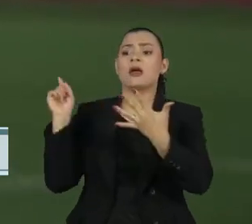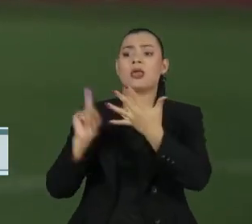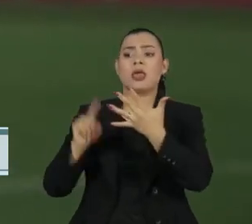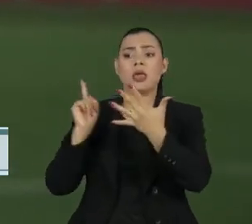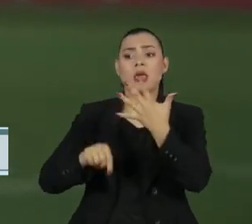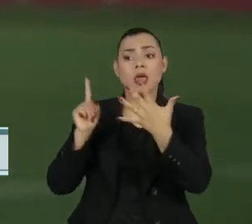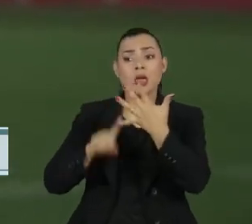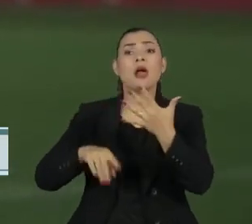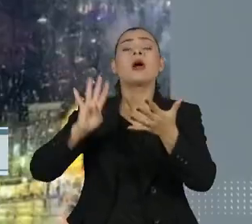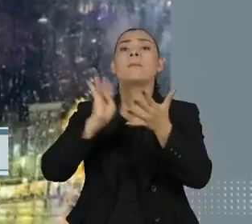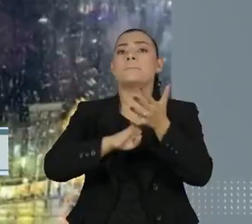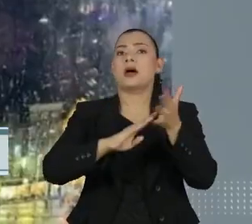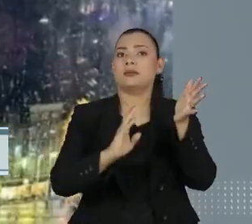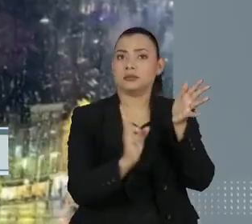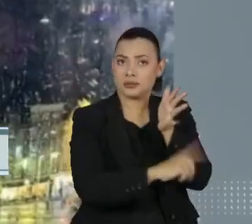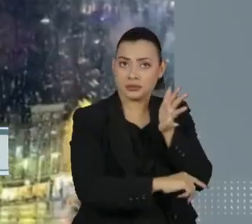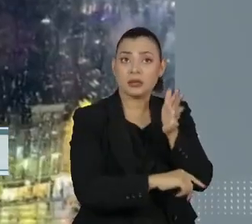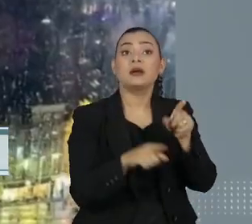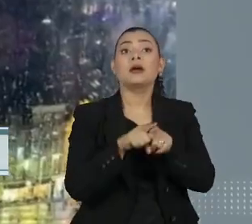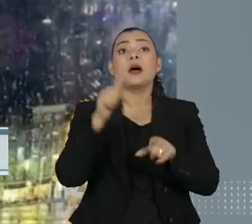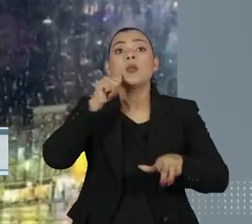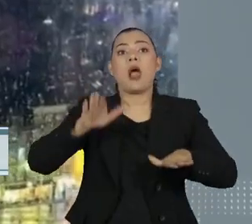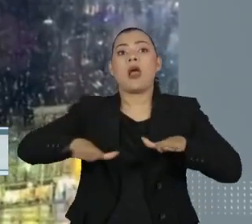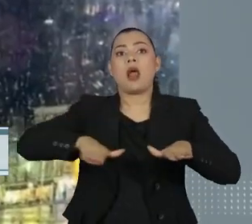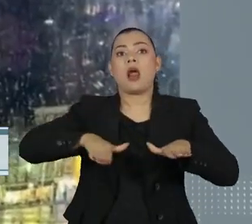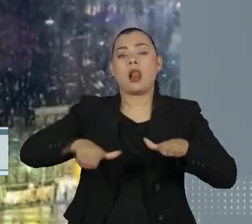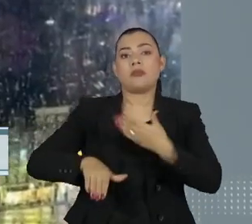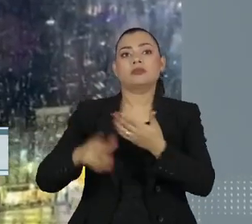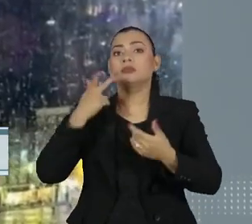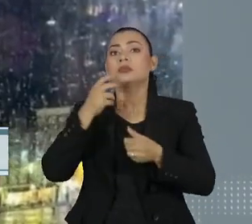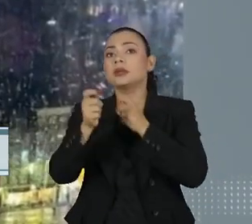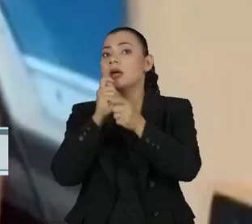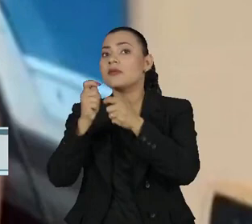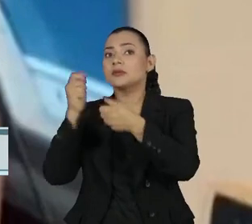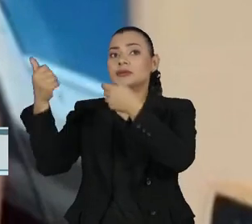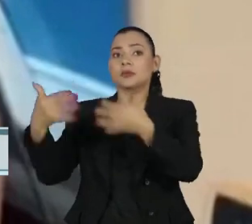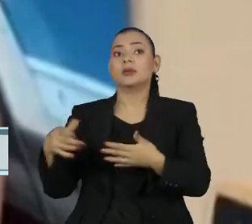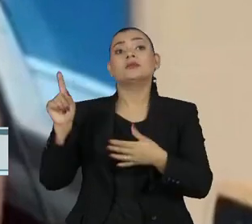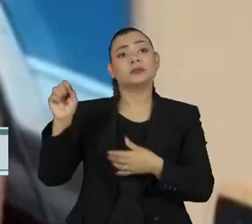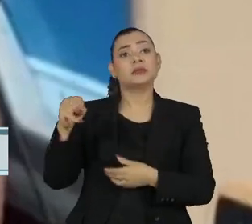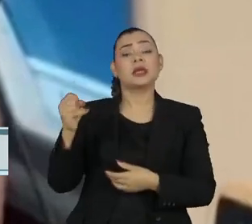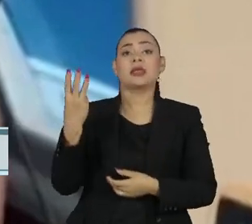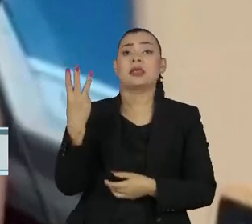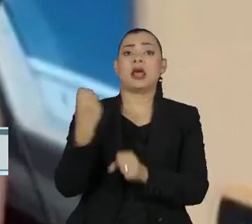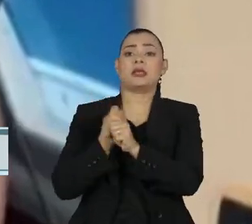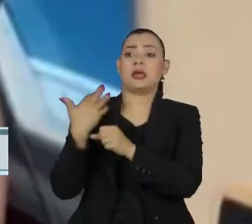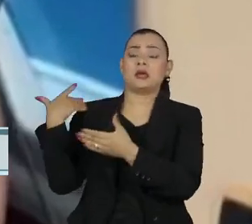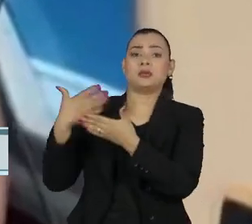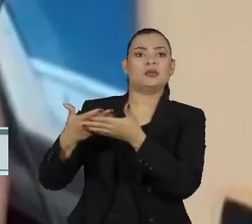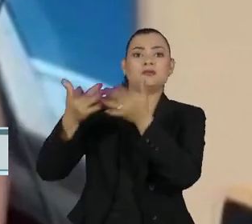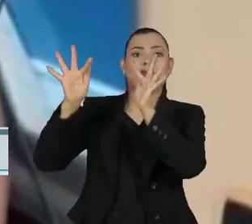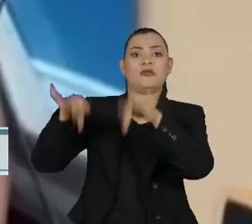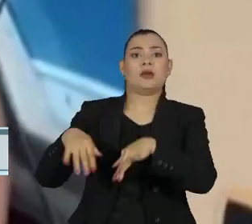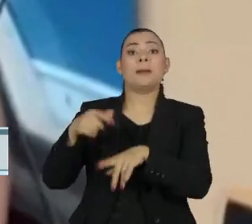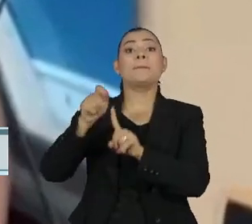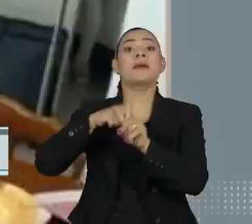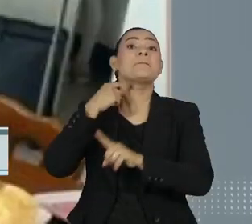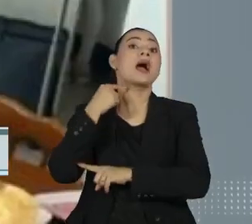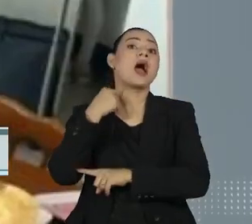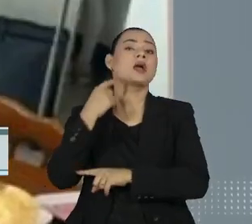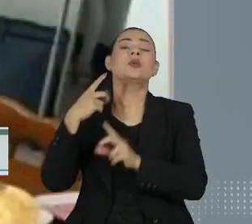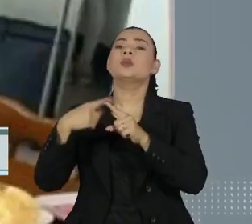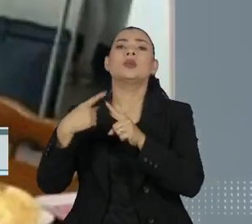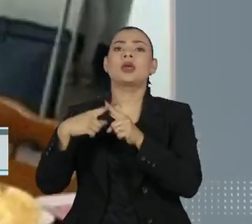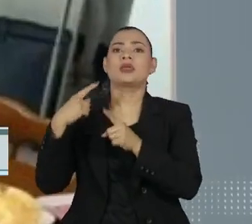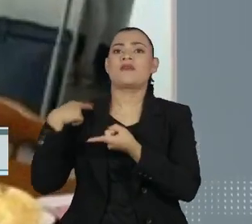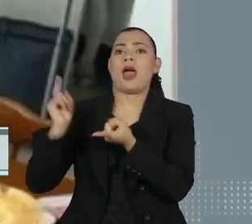sobre segredo de Justiça A DJ Gabrielle cavalin disse em entrevista que a relação de três anos que terminou em maio deste ano foi